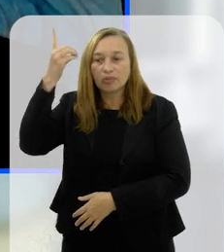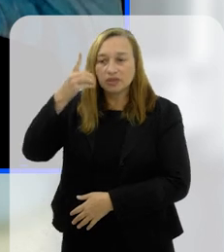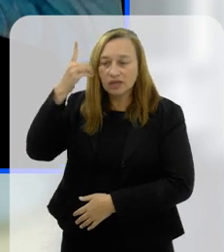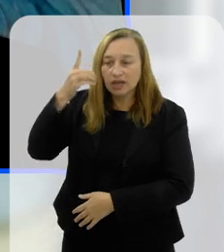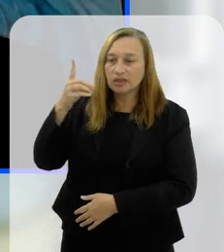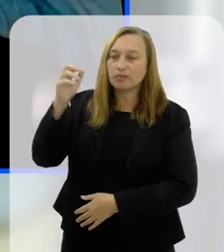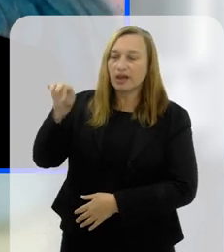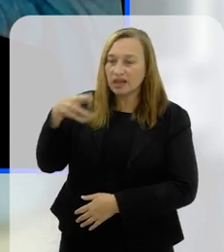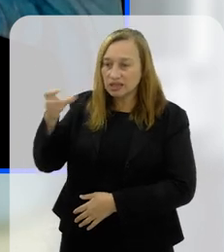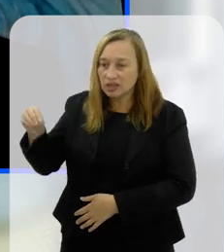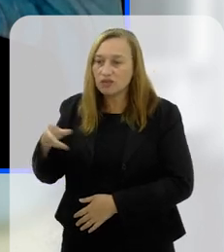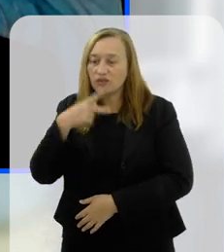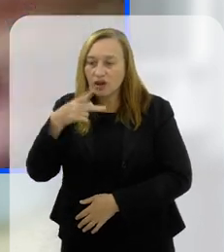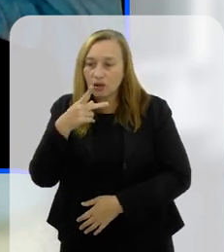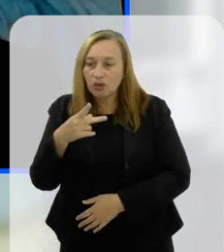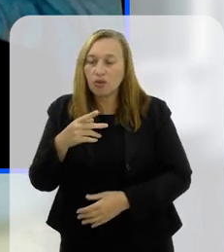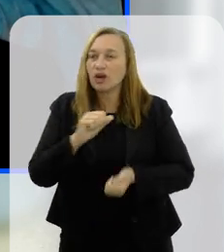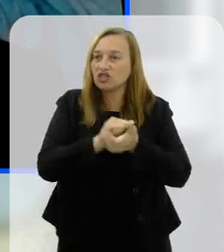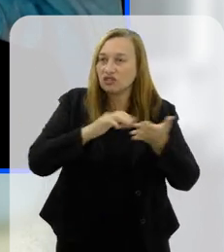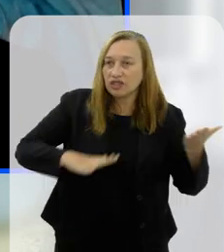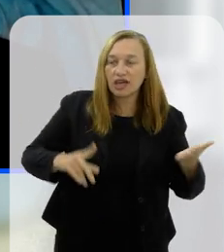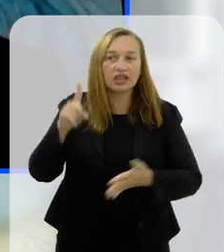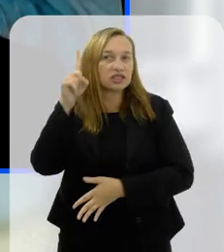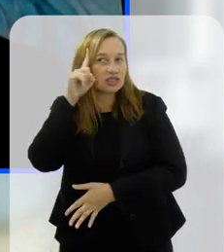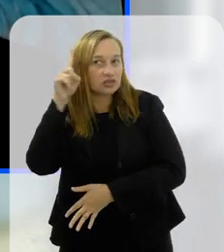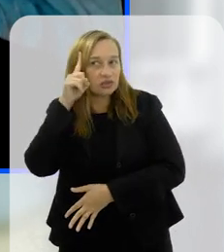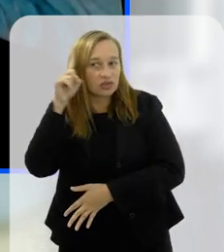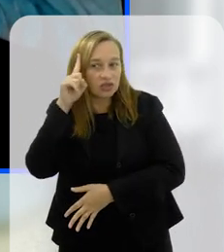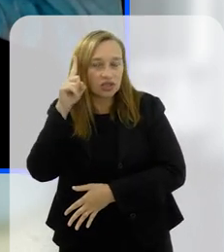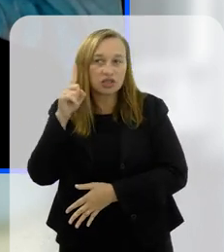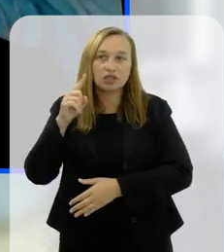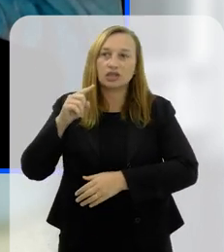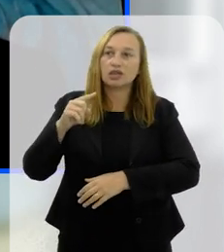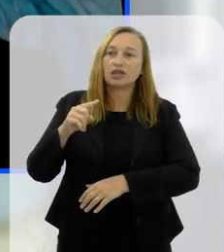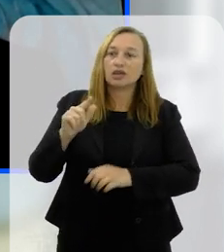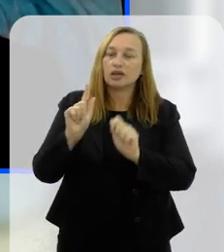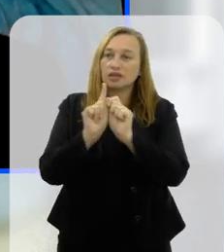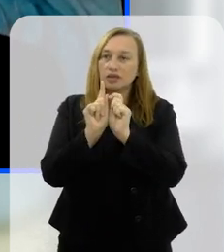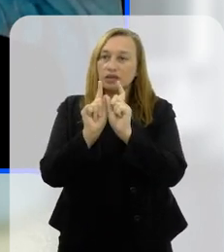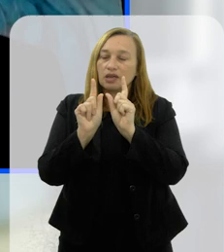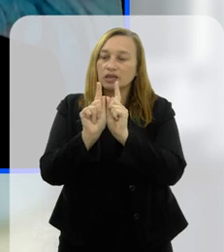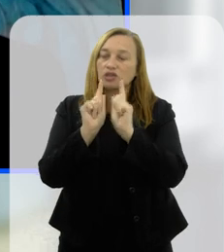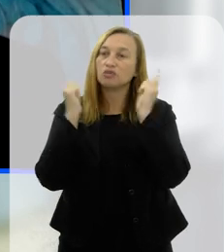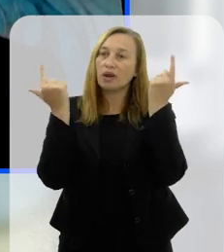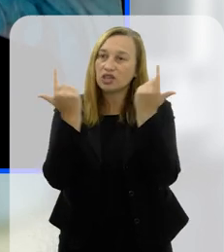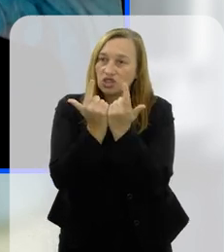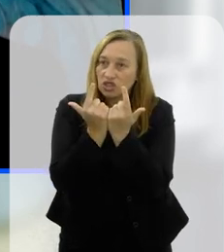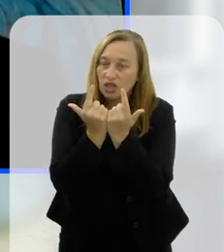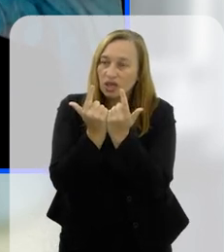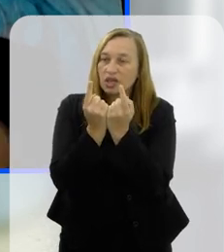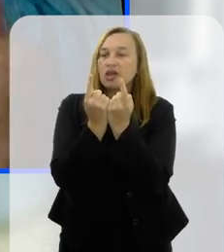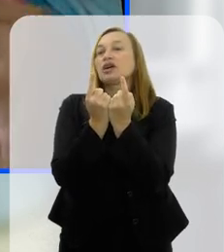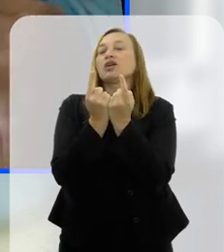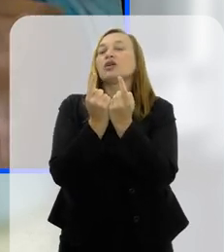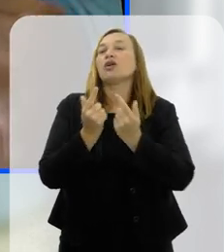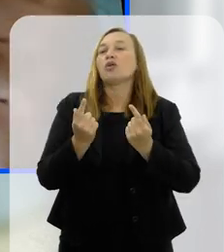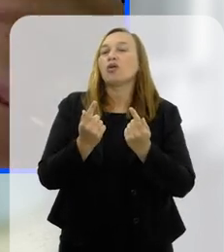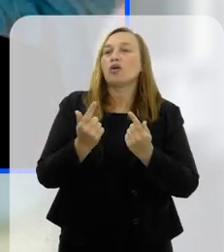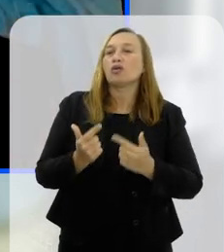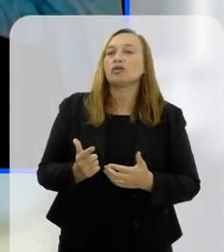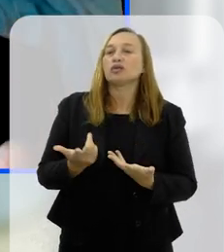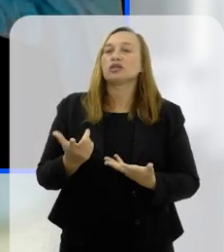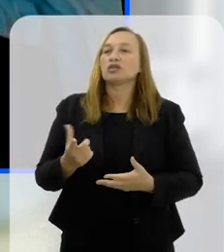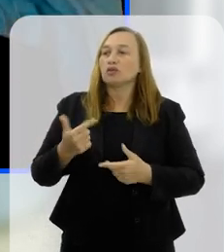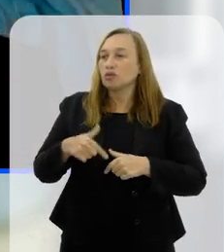o deputado brasão tava falando lá do caso de de Magé né de da Quando Ele chegam uma certa idade você